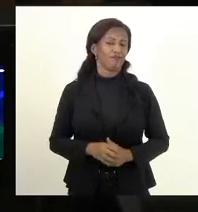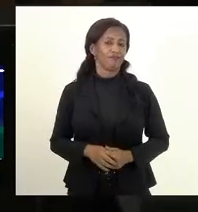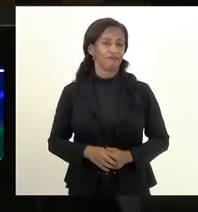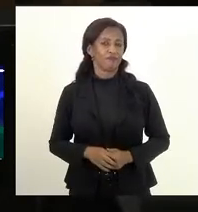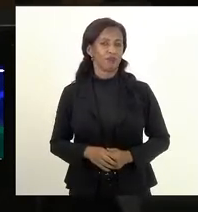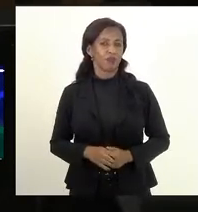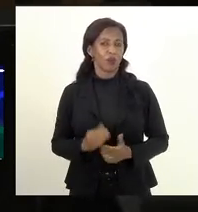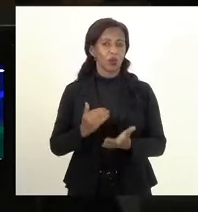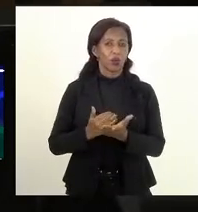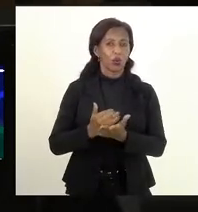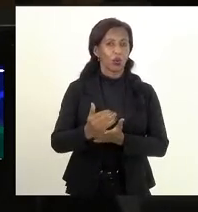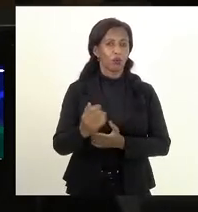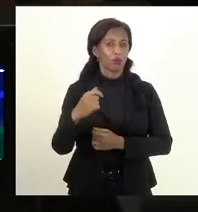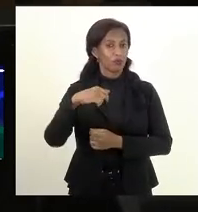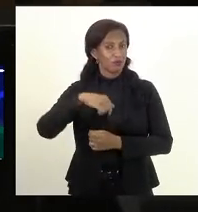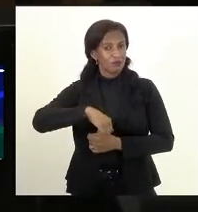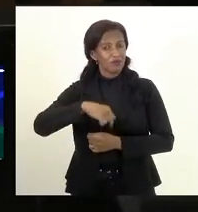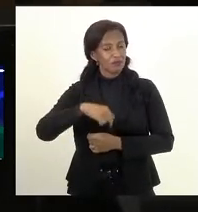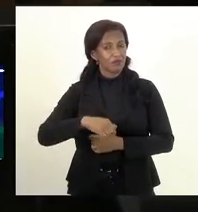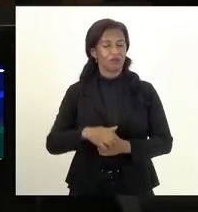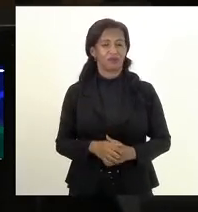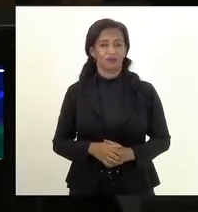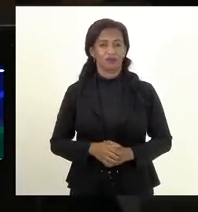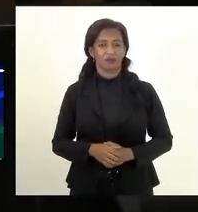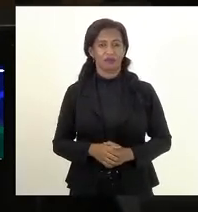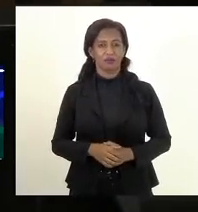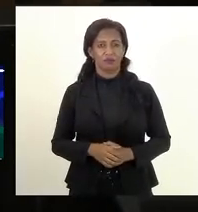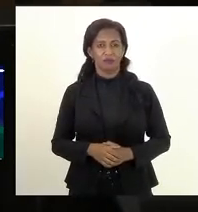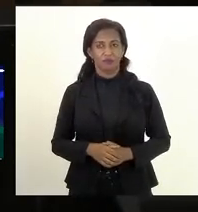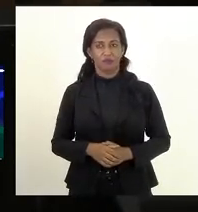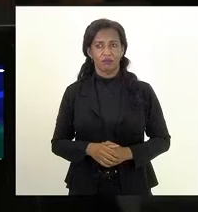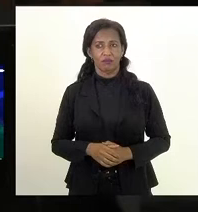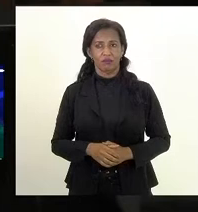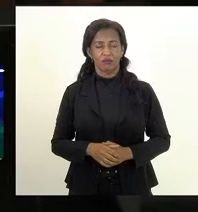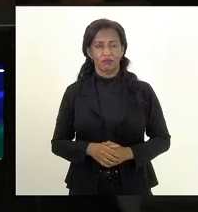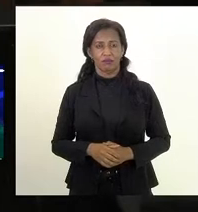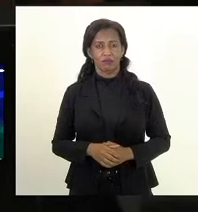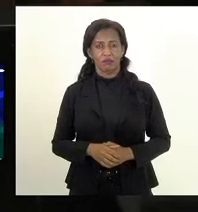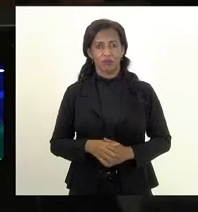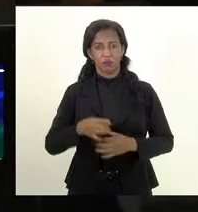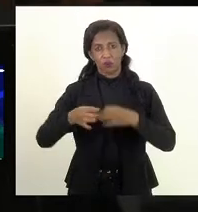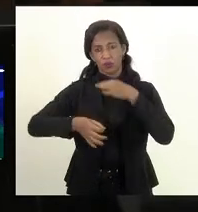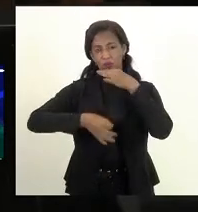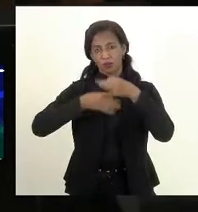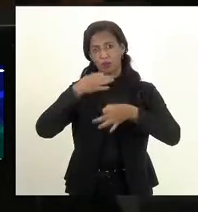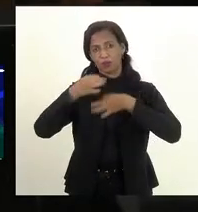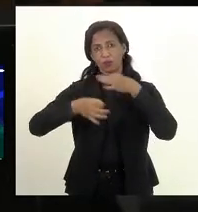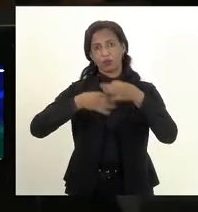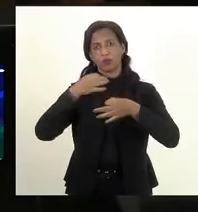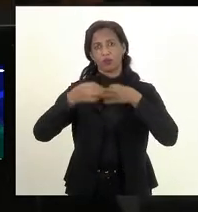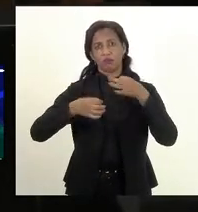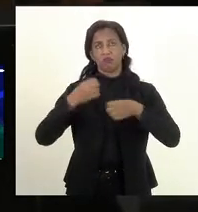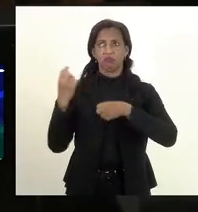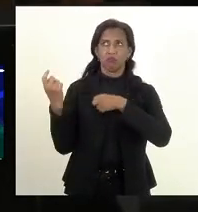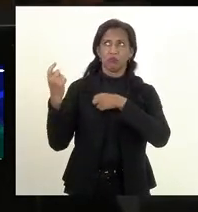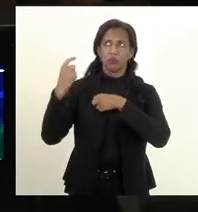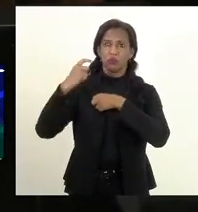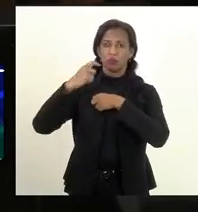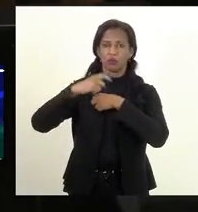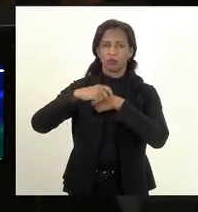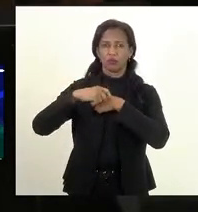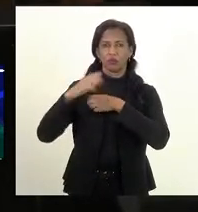o que começou aqui eu sou ponto de vista dos tempos mais